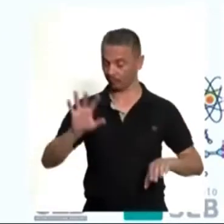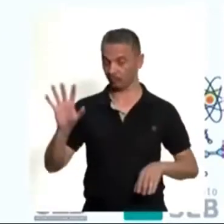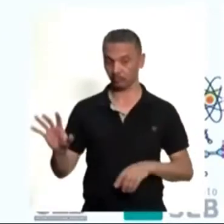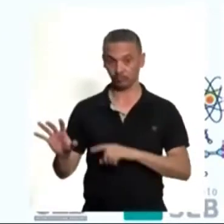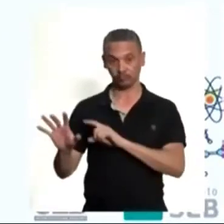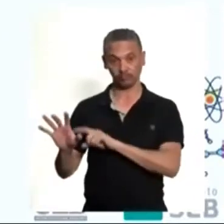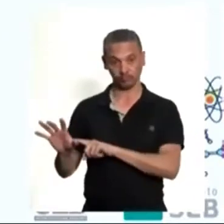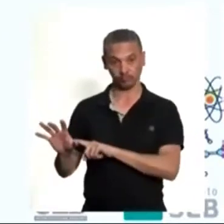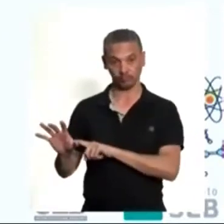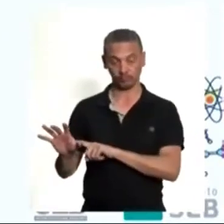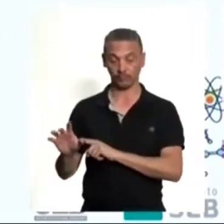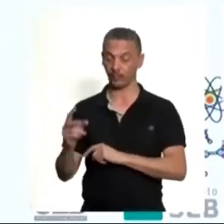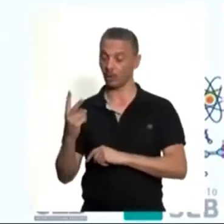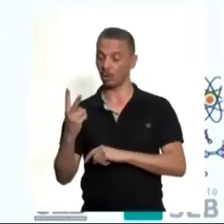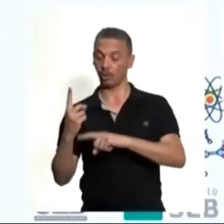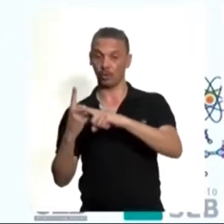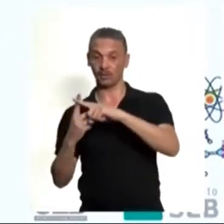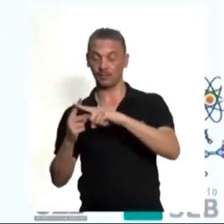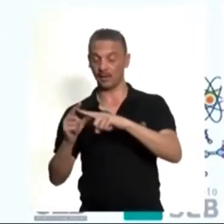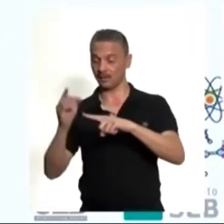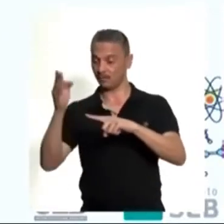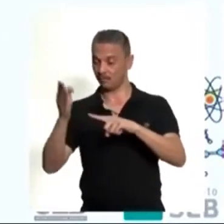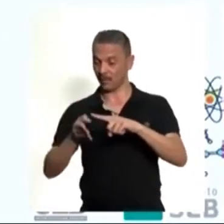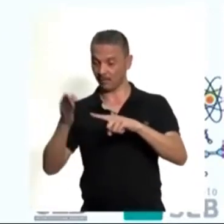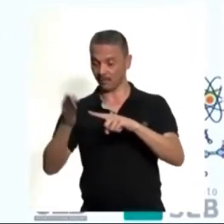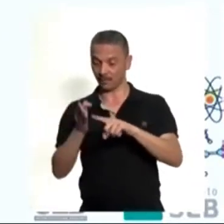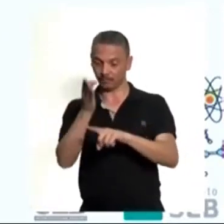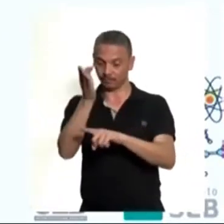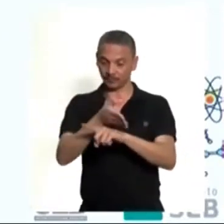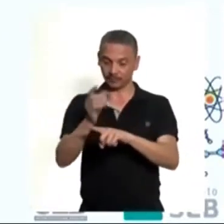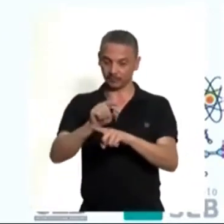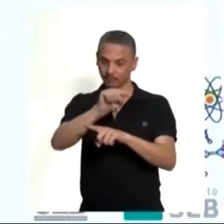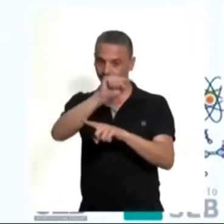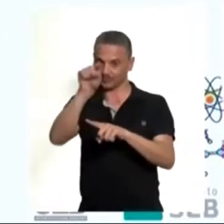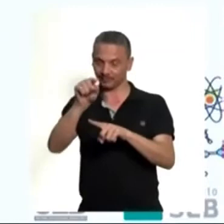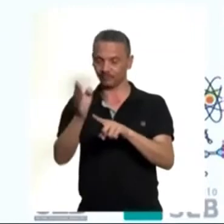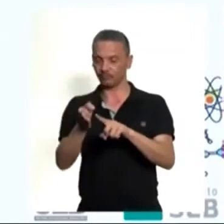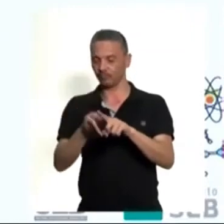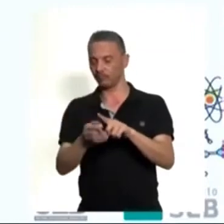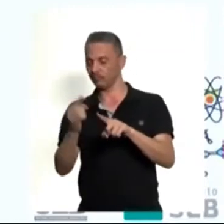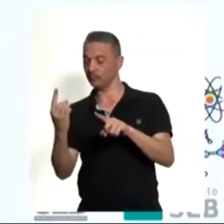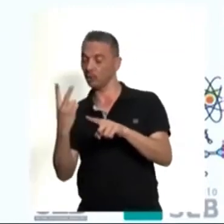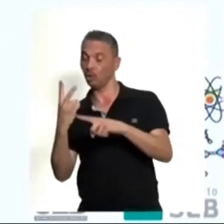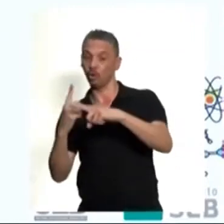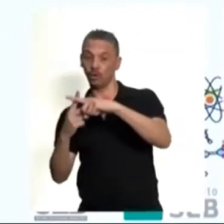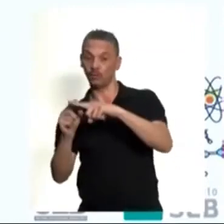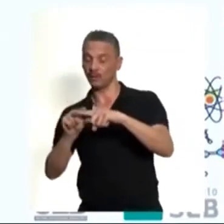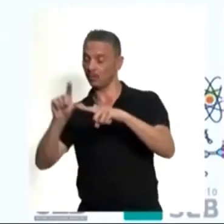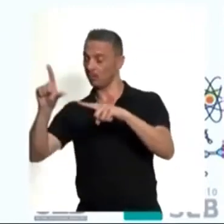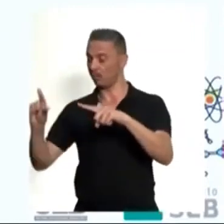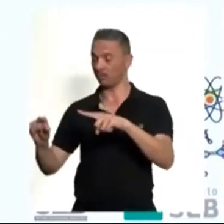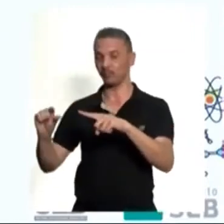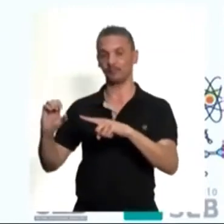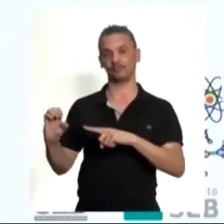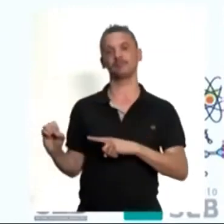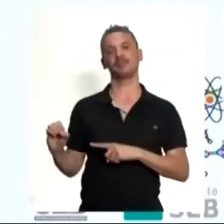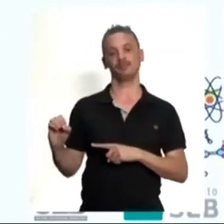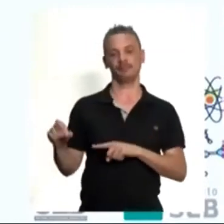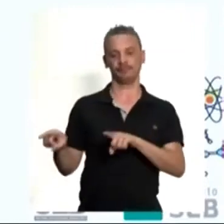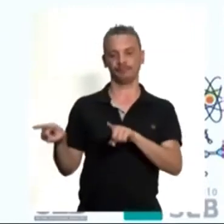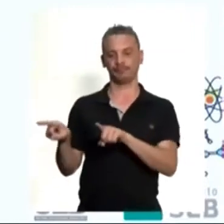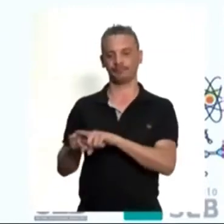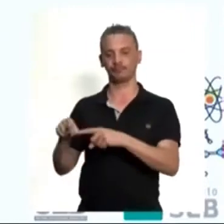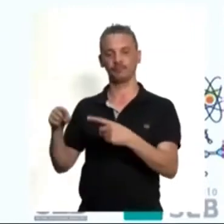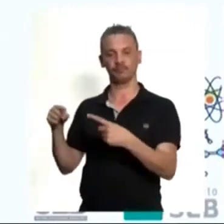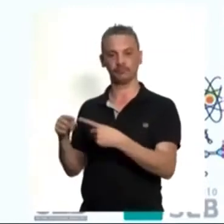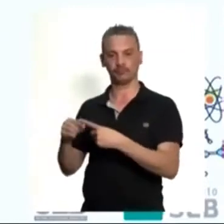você coloca duas barrinhas para representar a ponte salina, né? E do lado direito você coloca o cátion que você tem passando